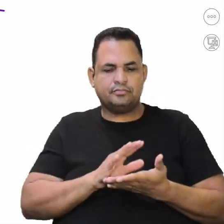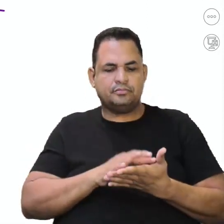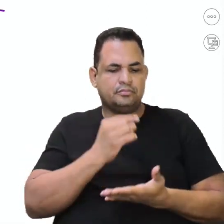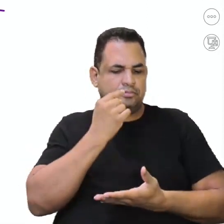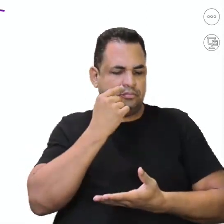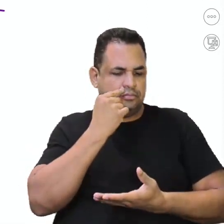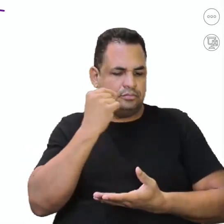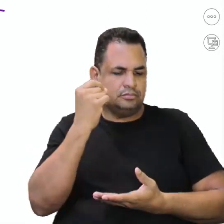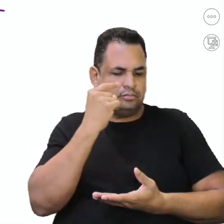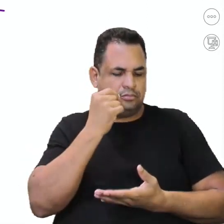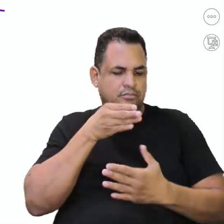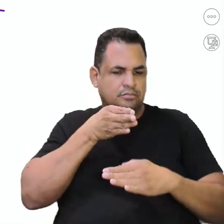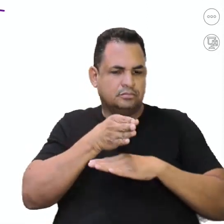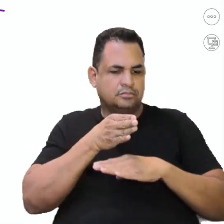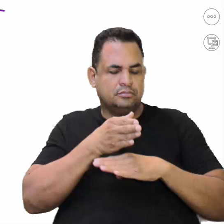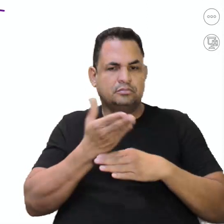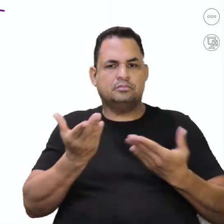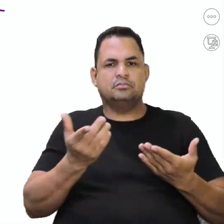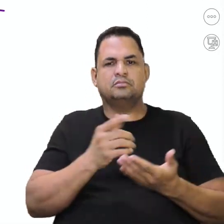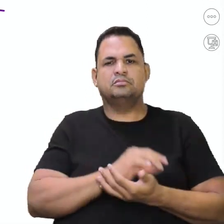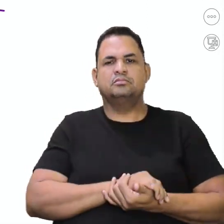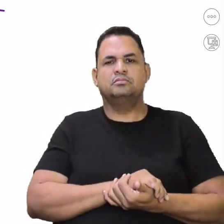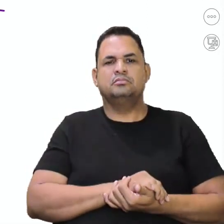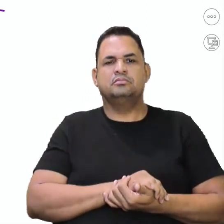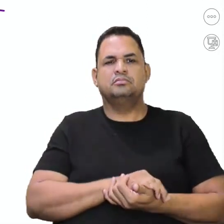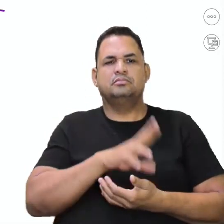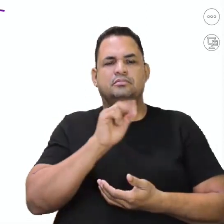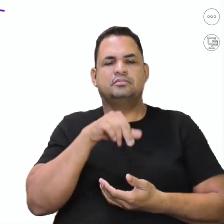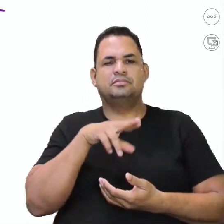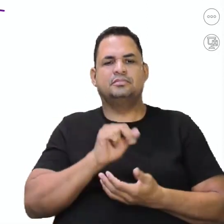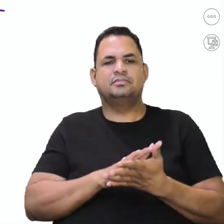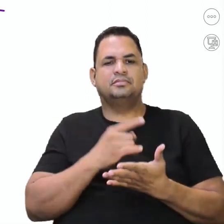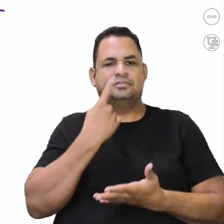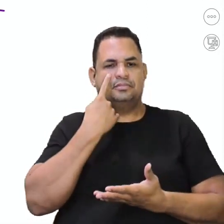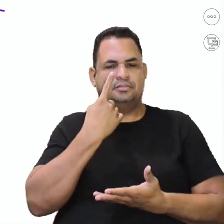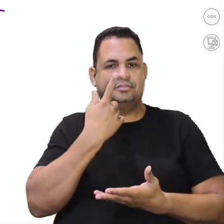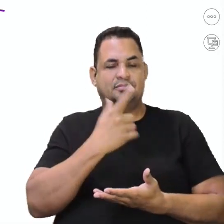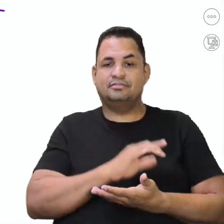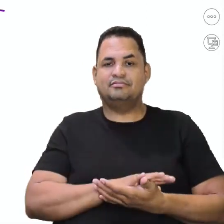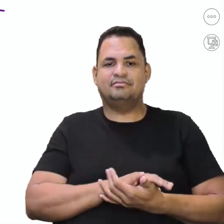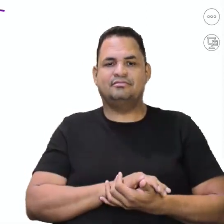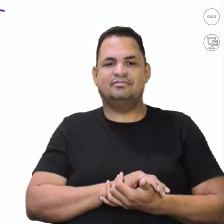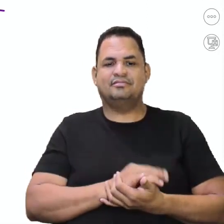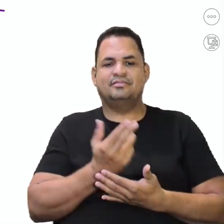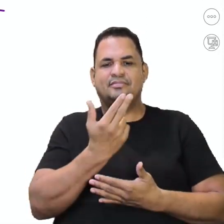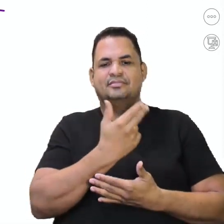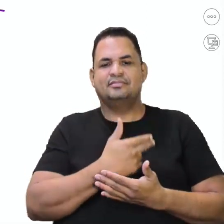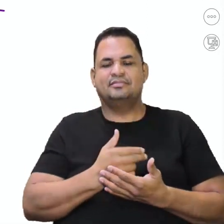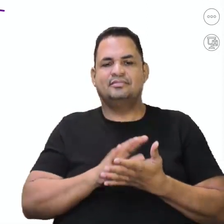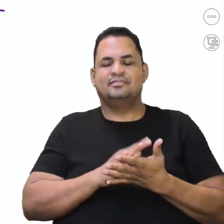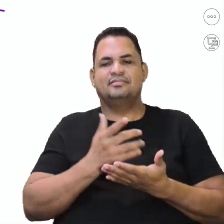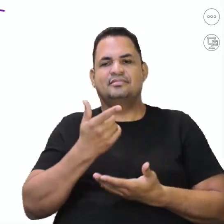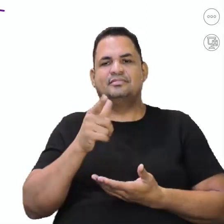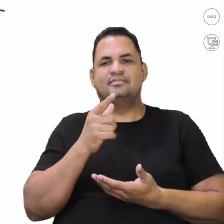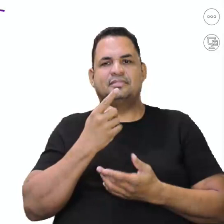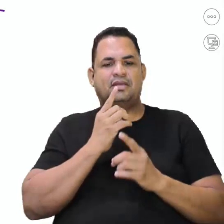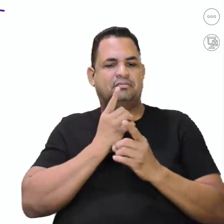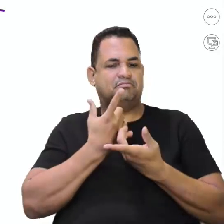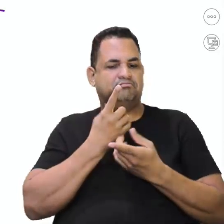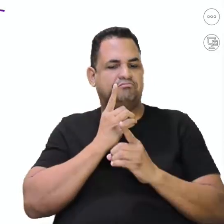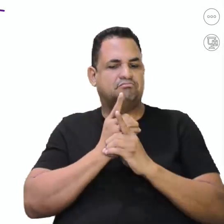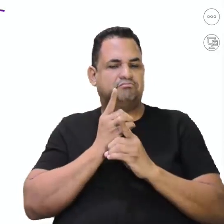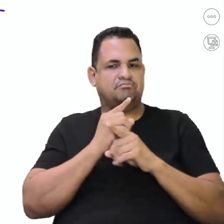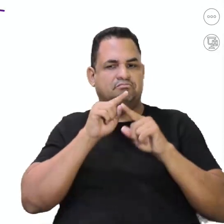rato entra, né? Na nossa casa não tem isso, né? Eu nunca vi isso, na verdade, esses buraquinhos, mas lá nesses desenhos estrangeiros a gente sempre vê